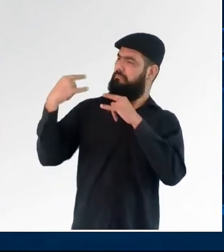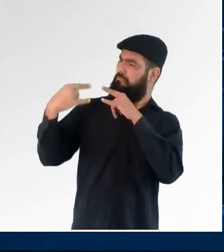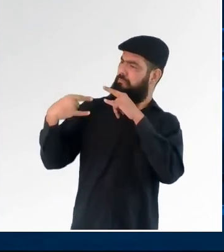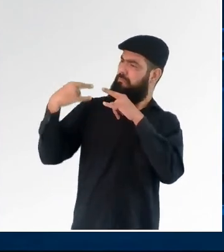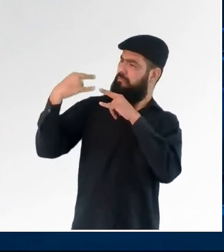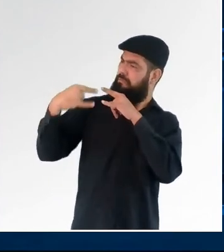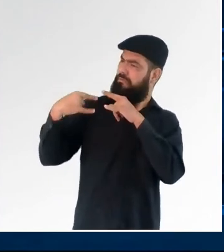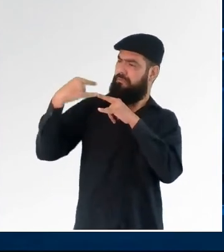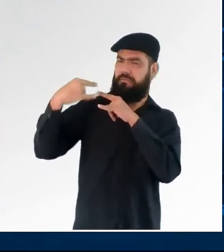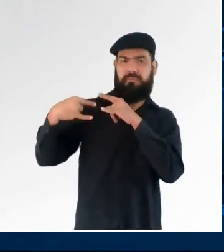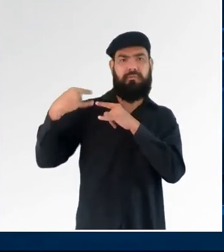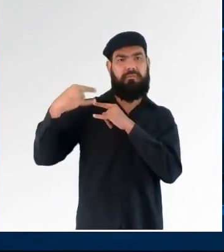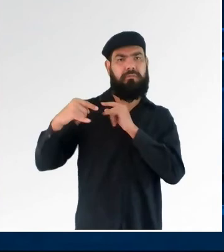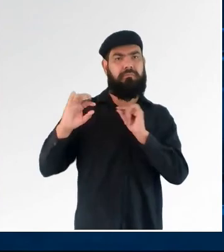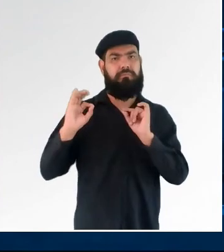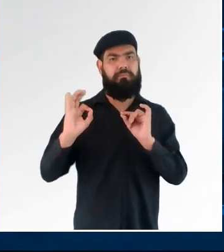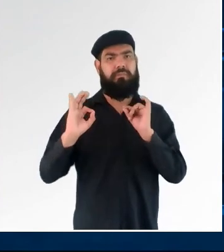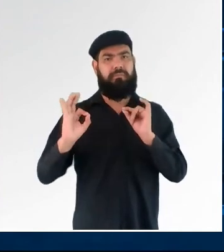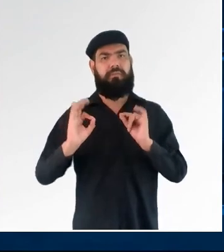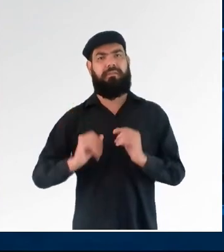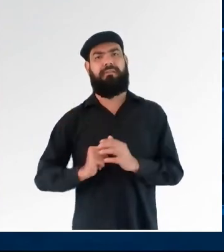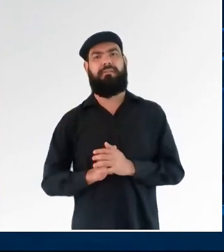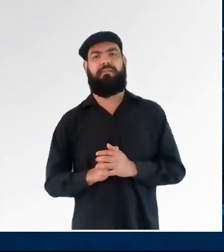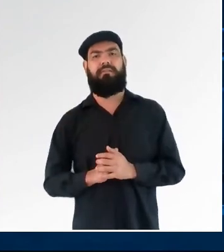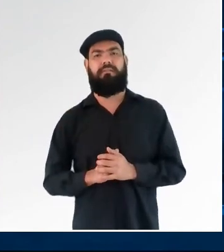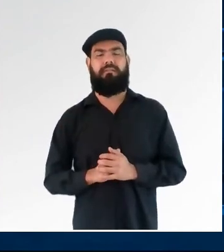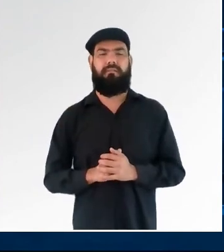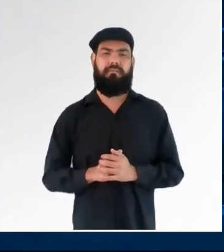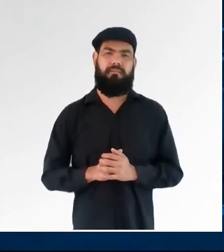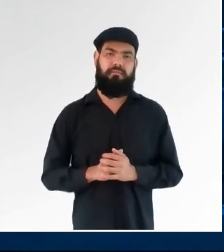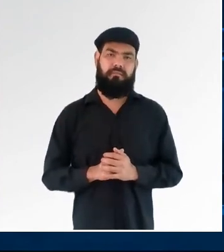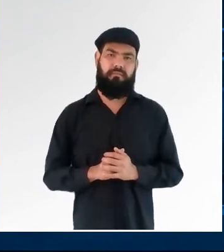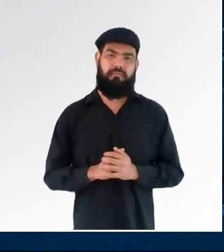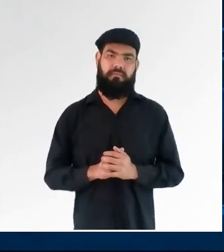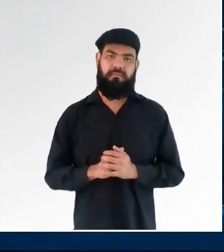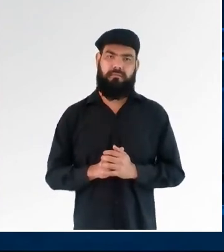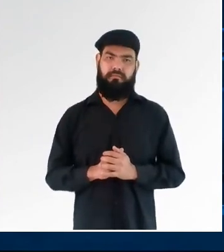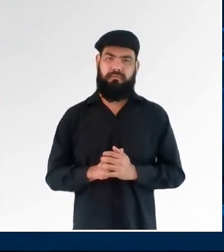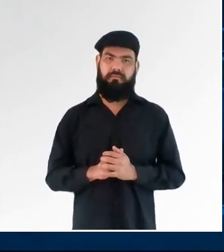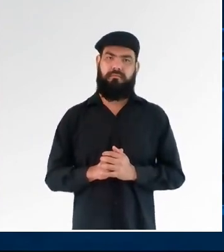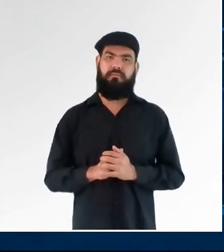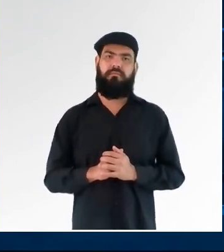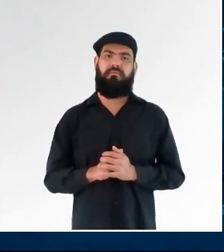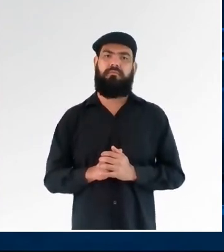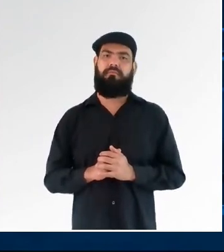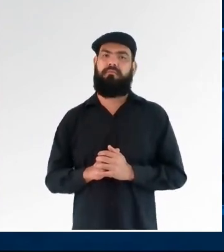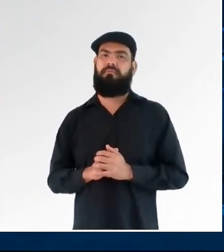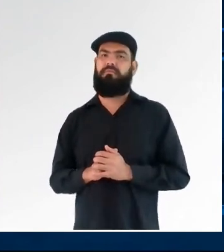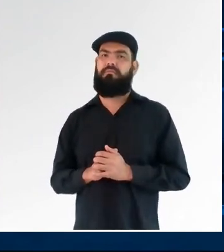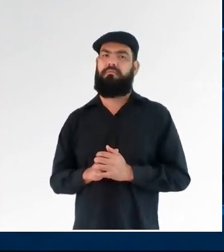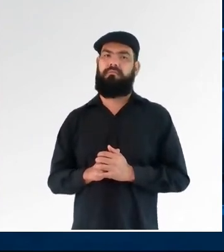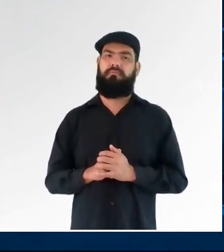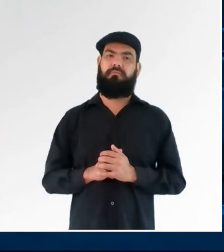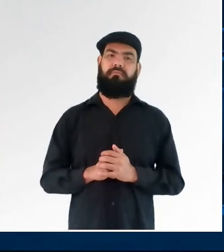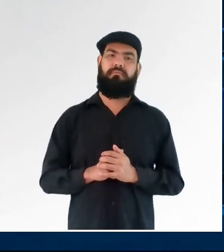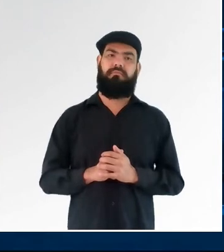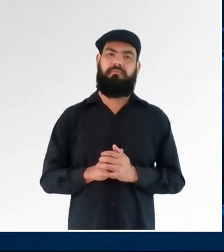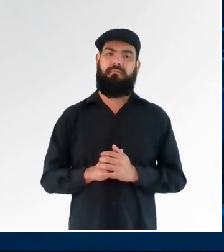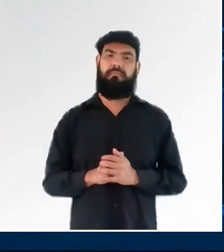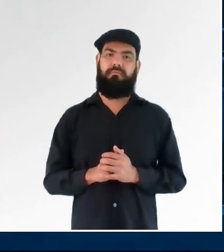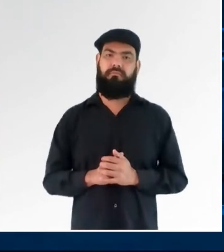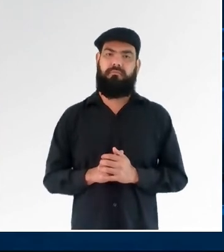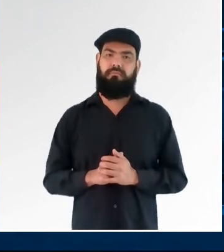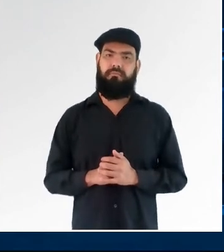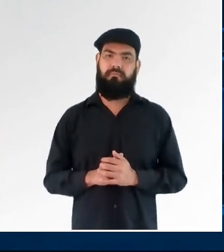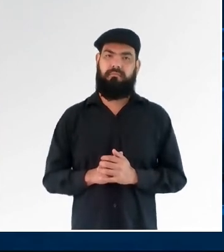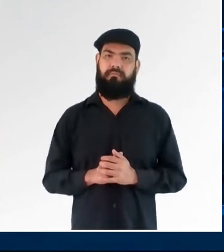hipnotizante, quase que não sai. E que é potencializada por uma direção frenética do australiano James